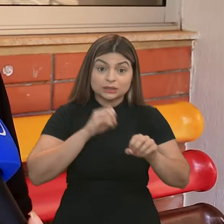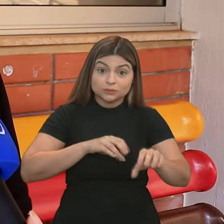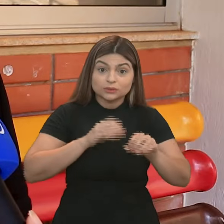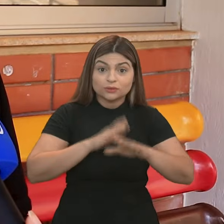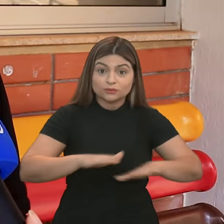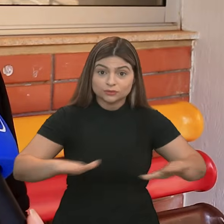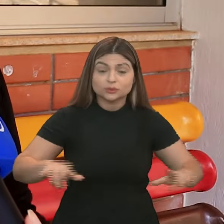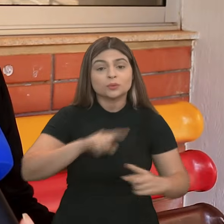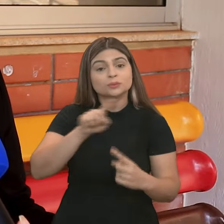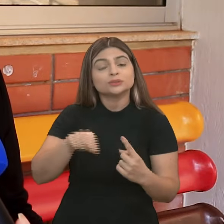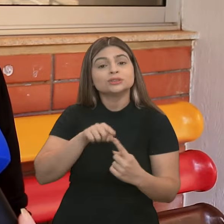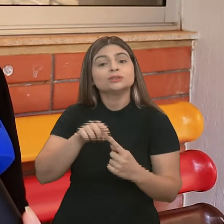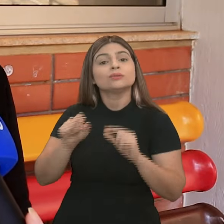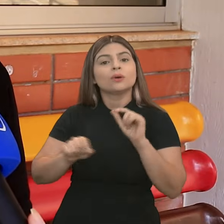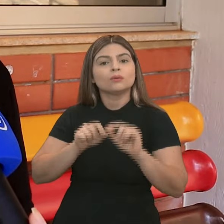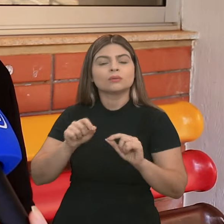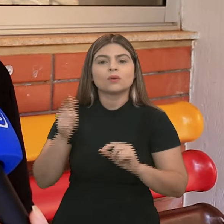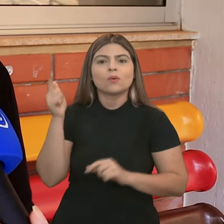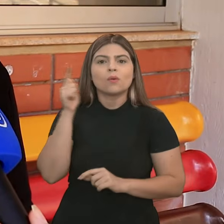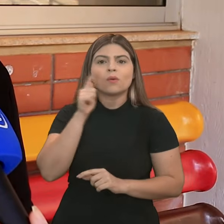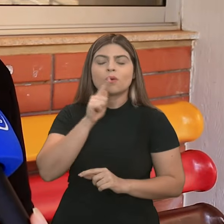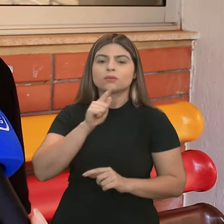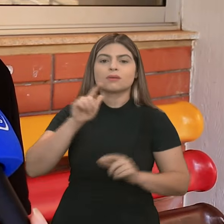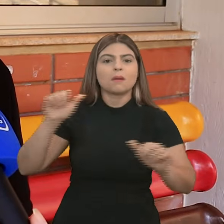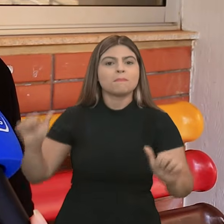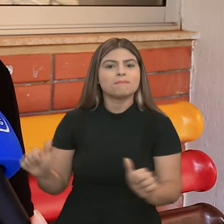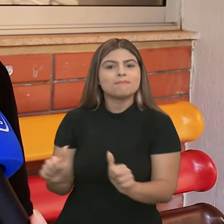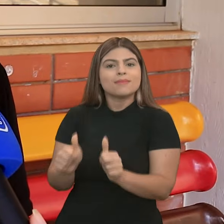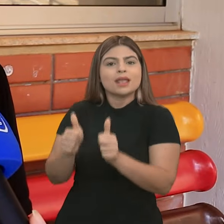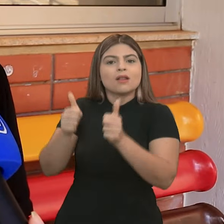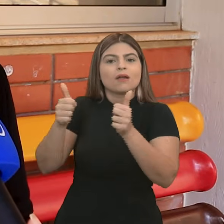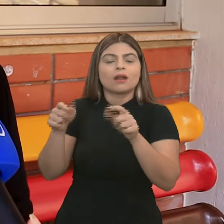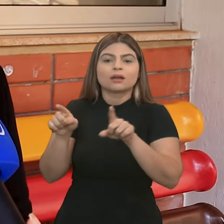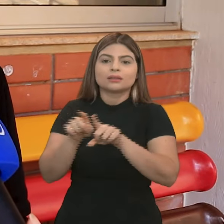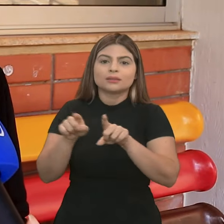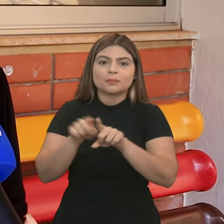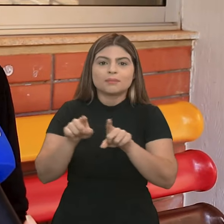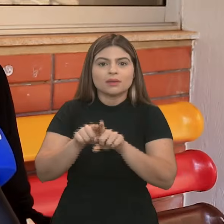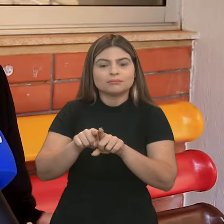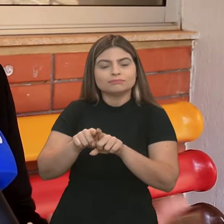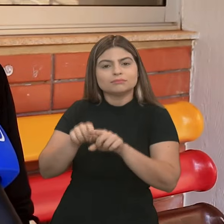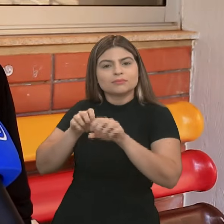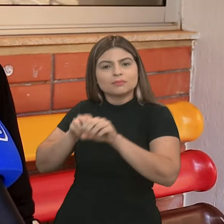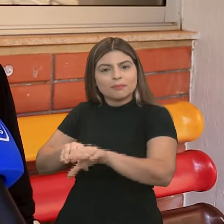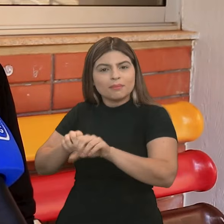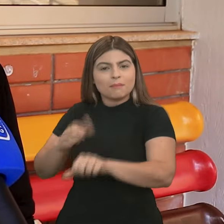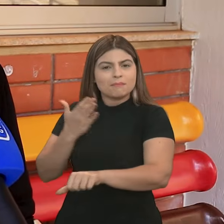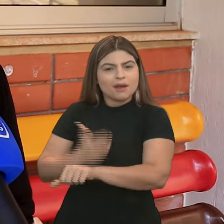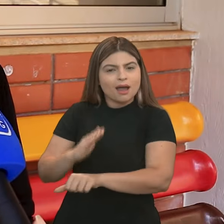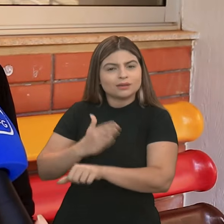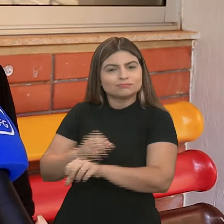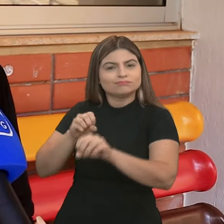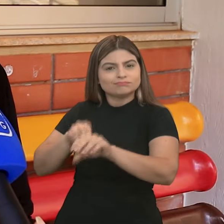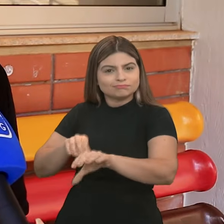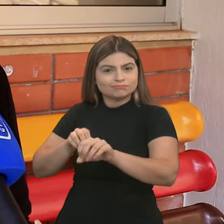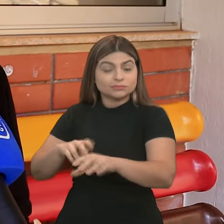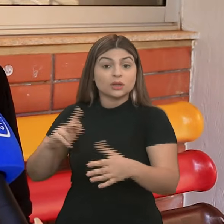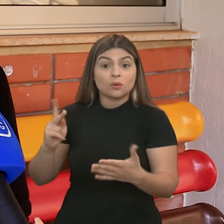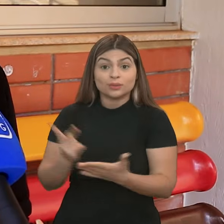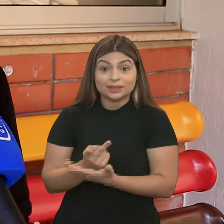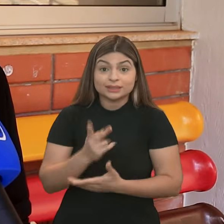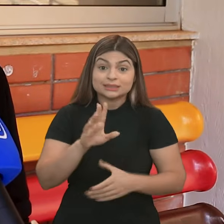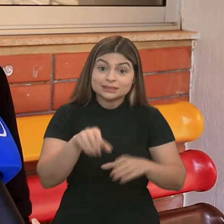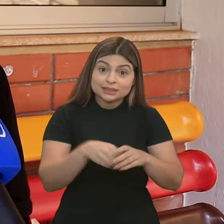esse objetivo de potencializar e qualificar as ações educativas que são realizadas na